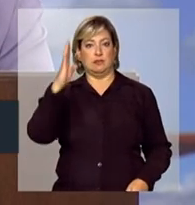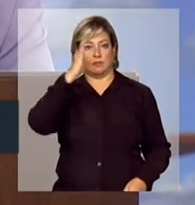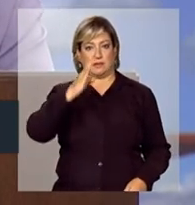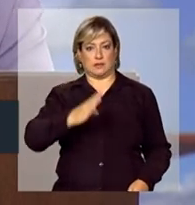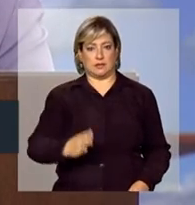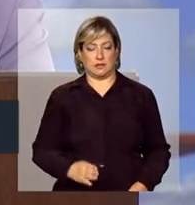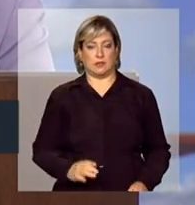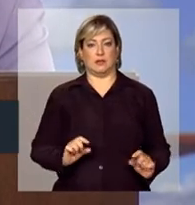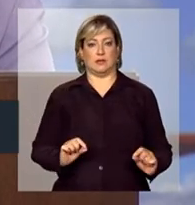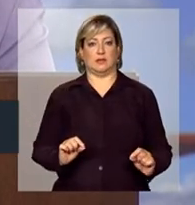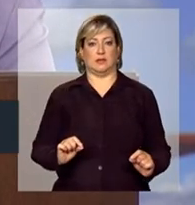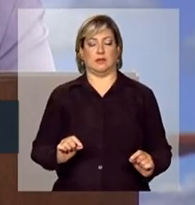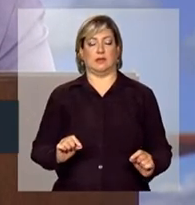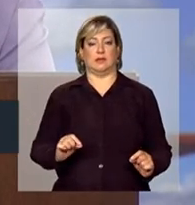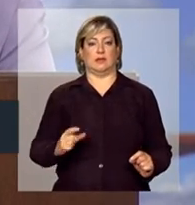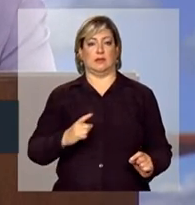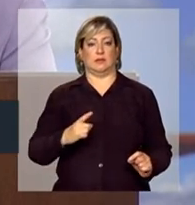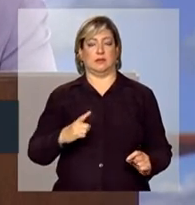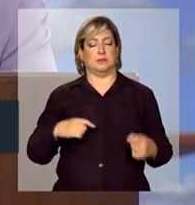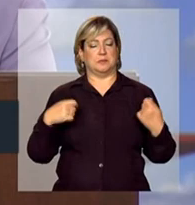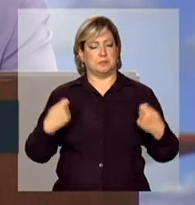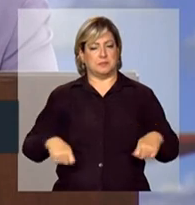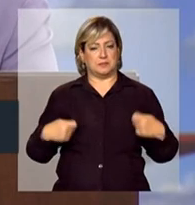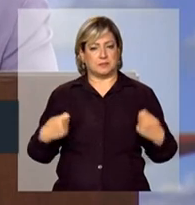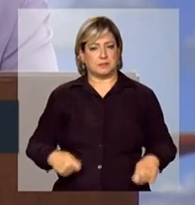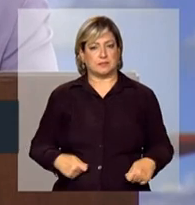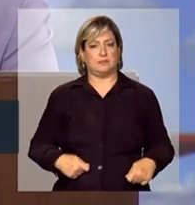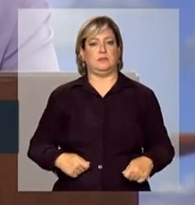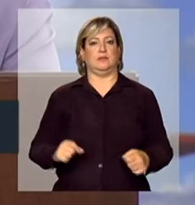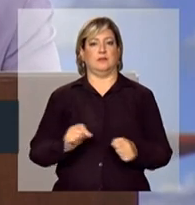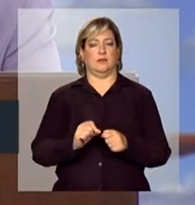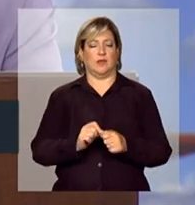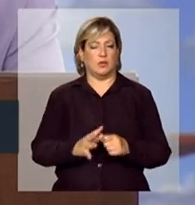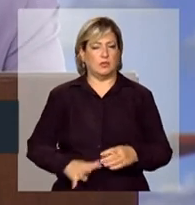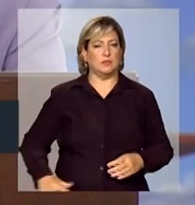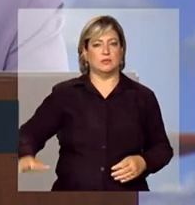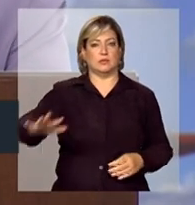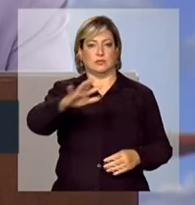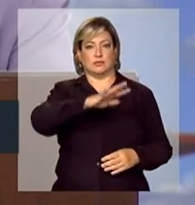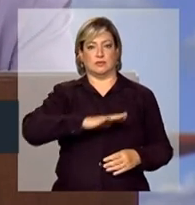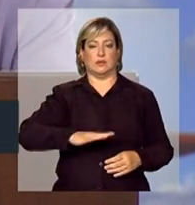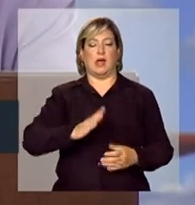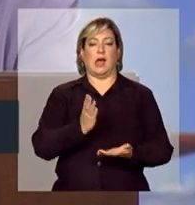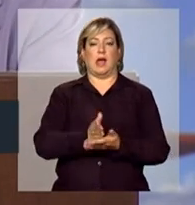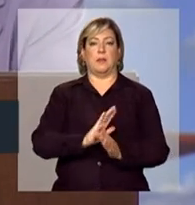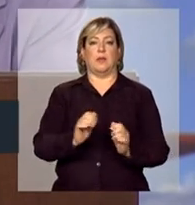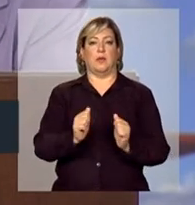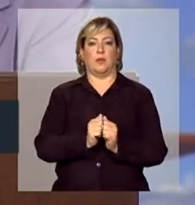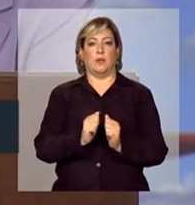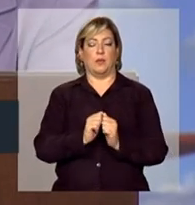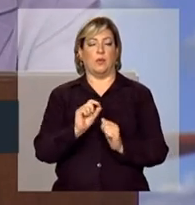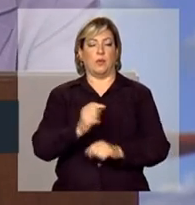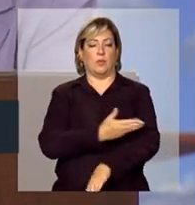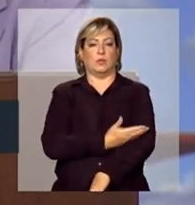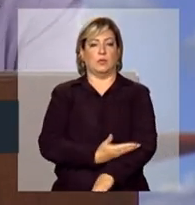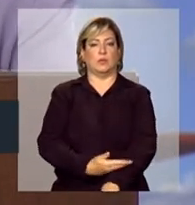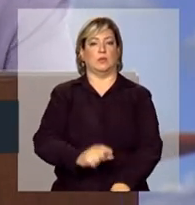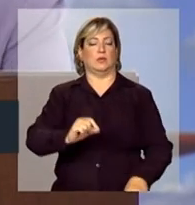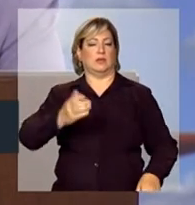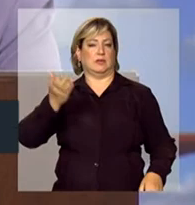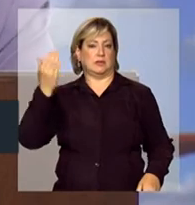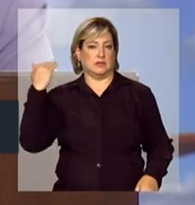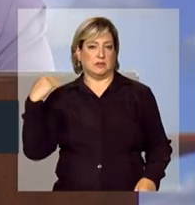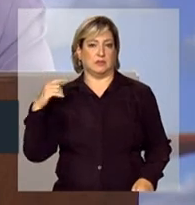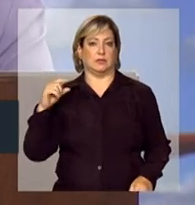fossem suficientemente longos para neutralizar as tradições culturais que continuam